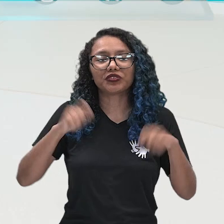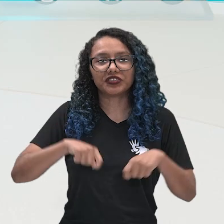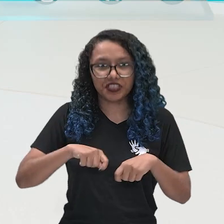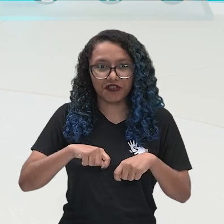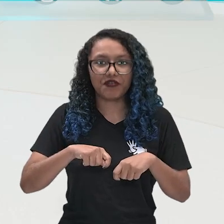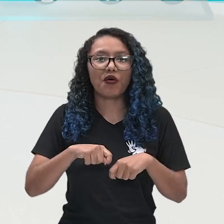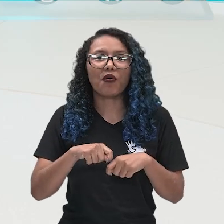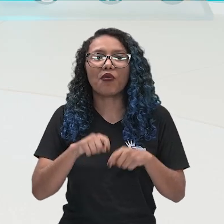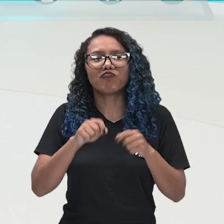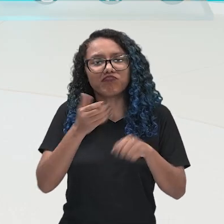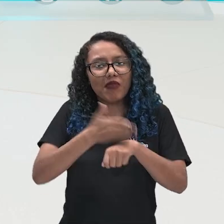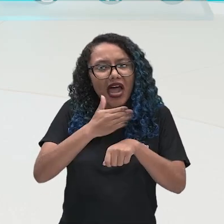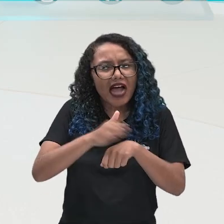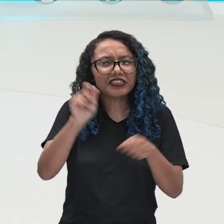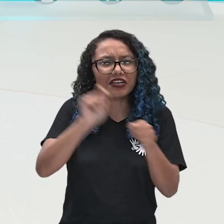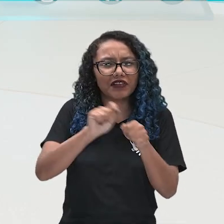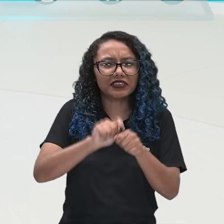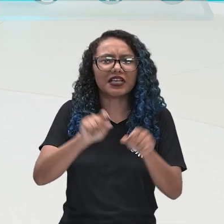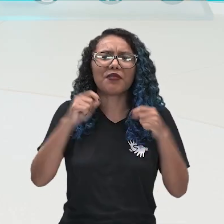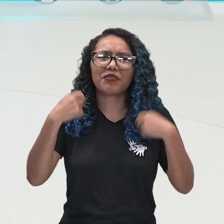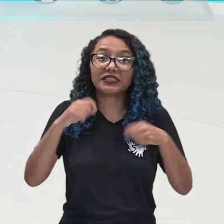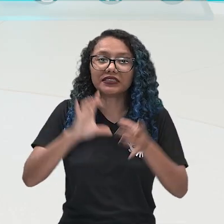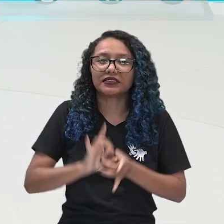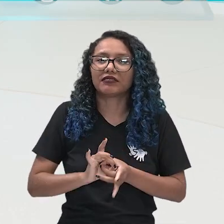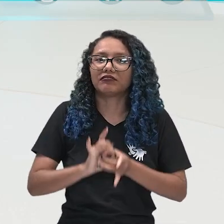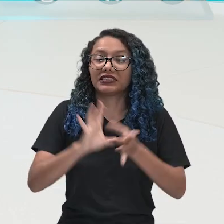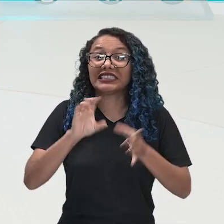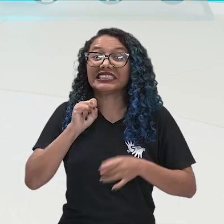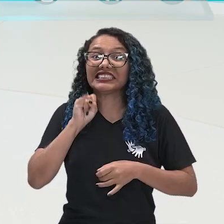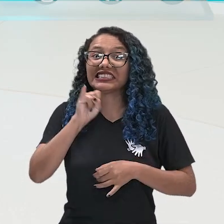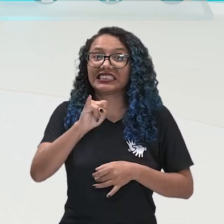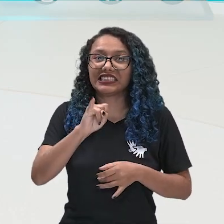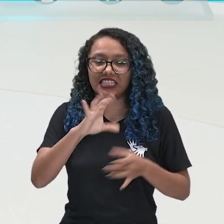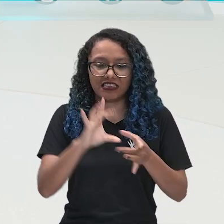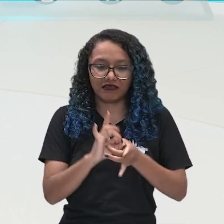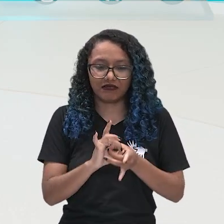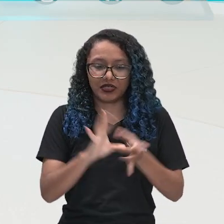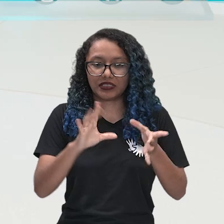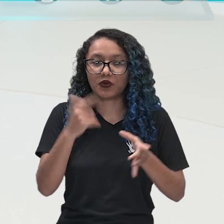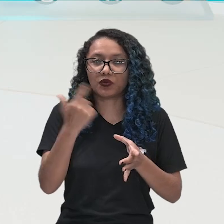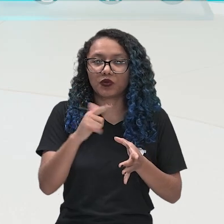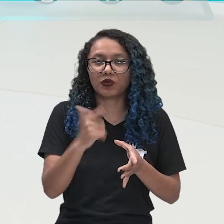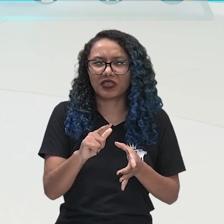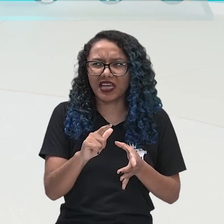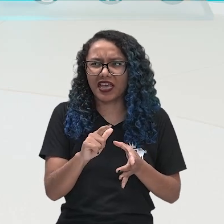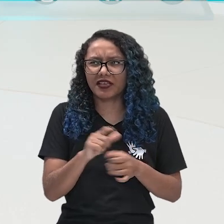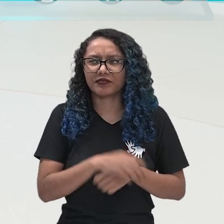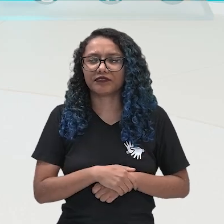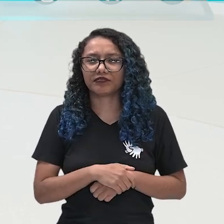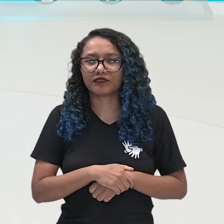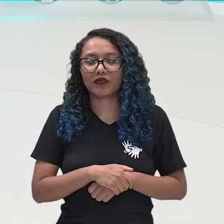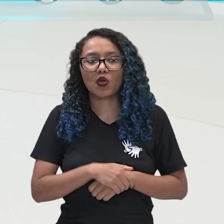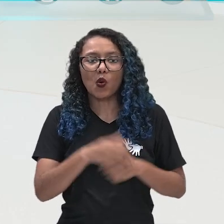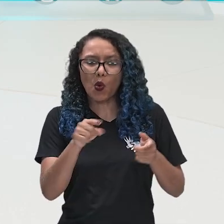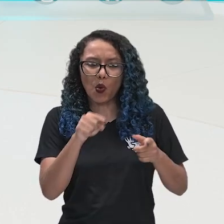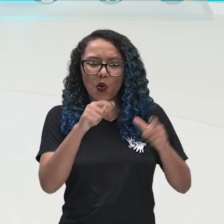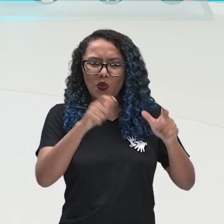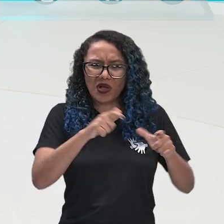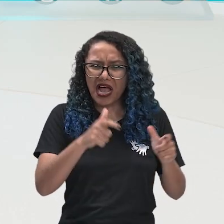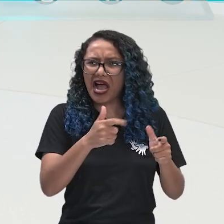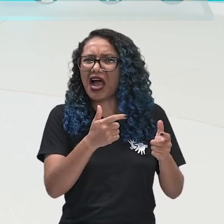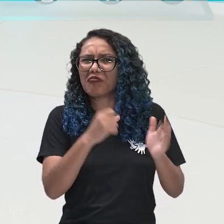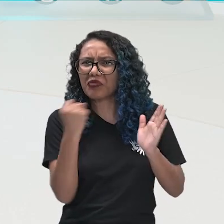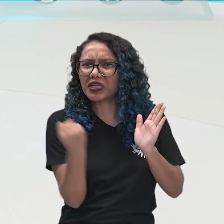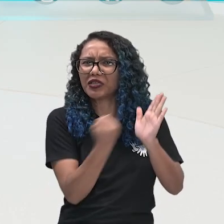permissão, a autorização. Quando se faz sem autorização, quando se danifica um patrimônio, quando se